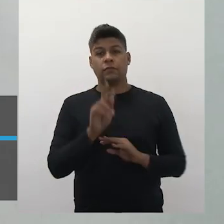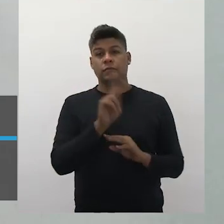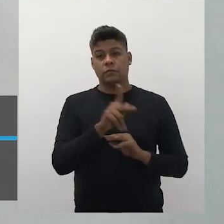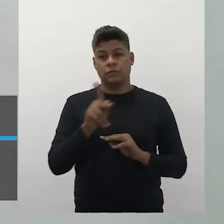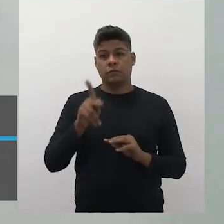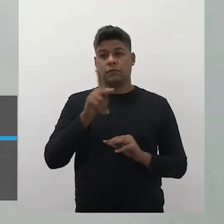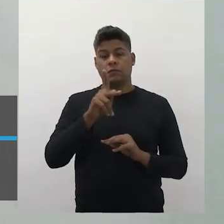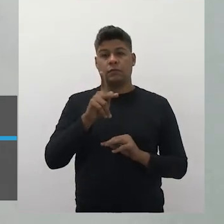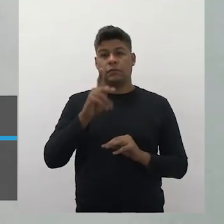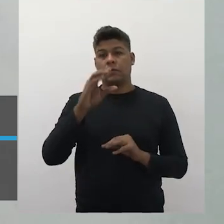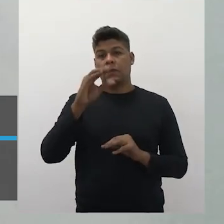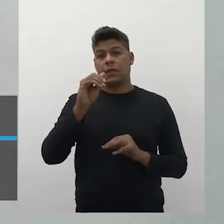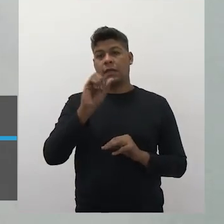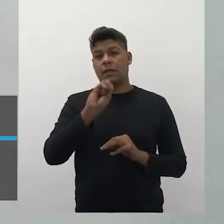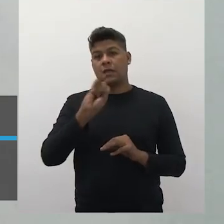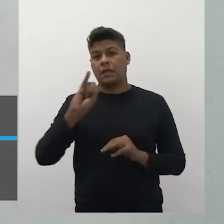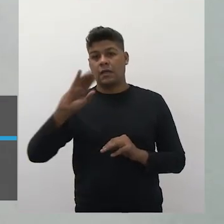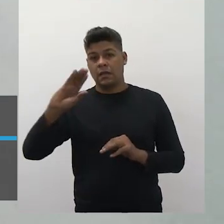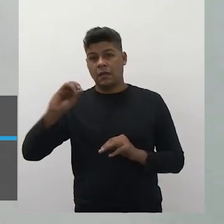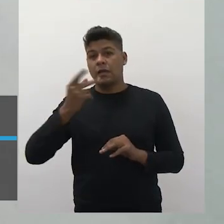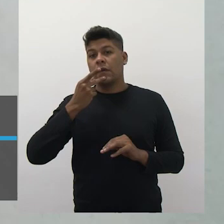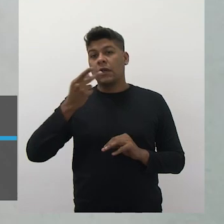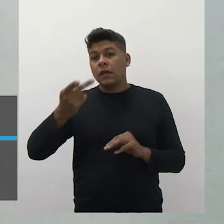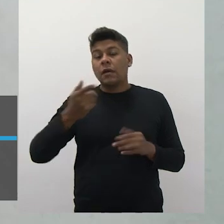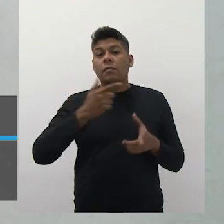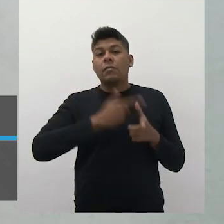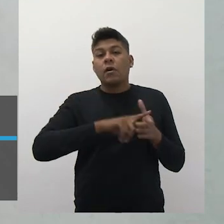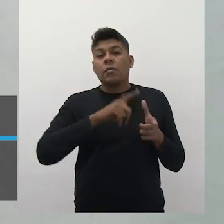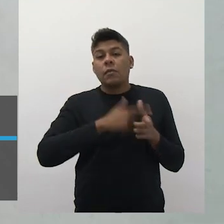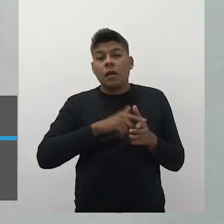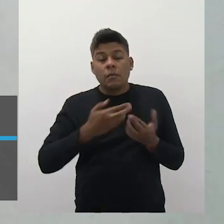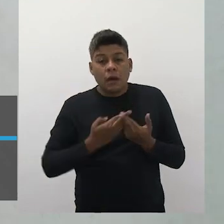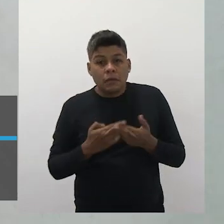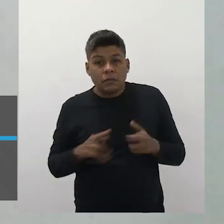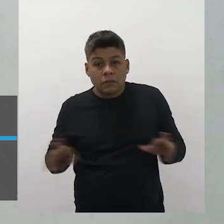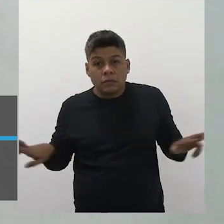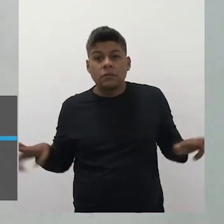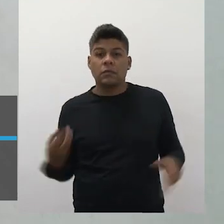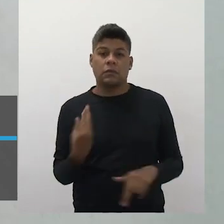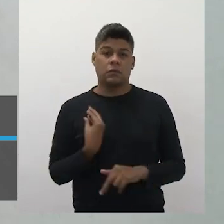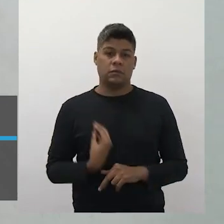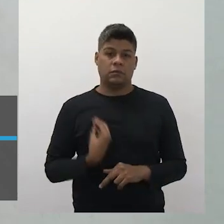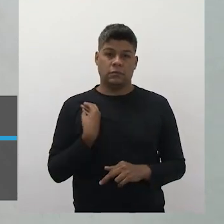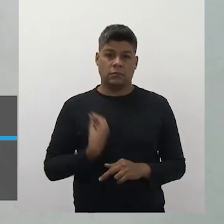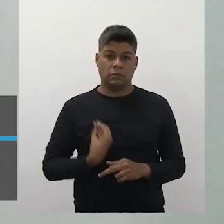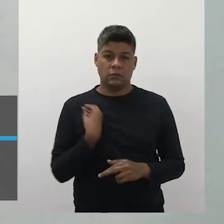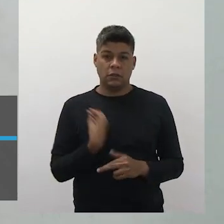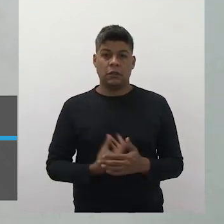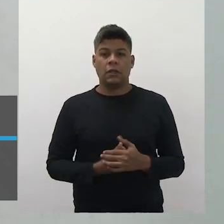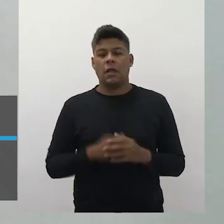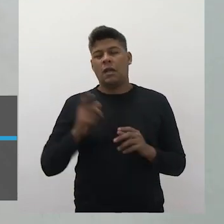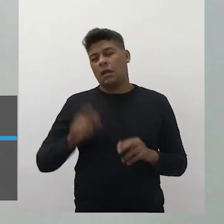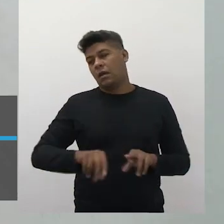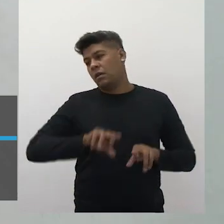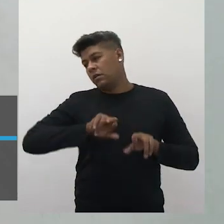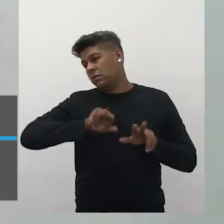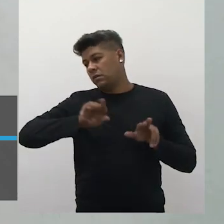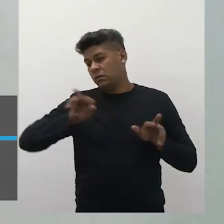professor Cássio diz problematização da realidade. Aqui são